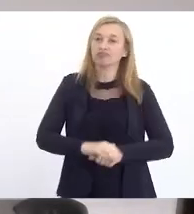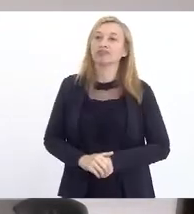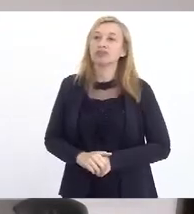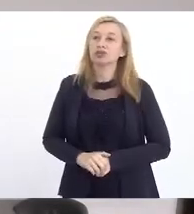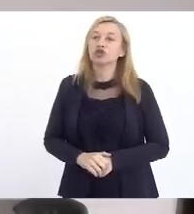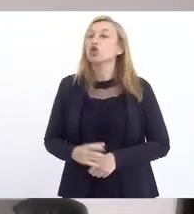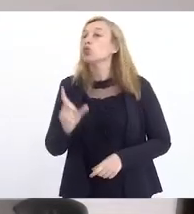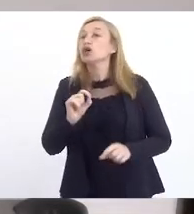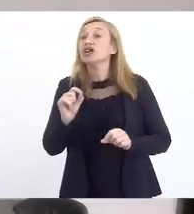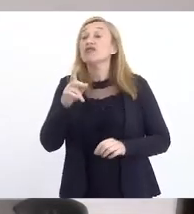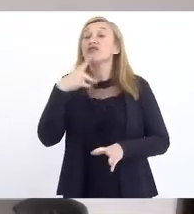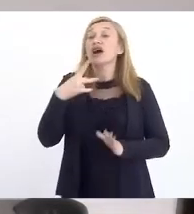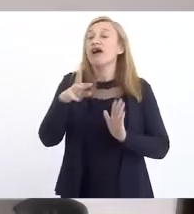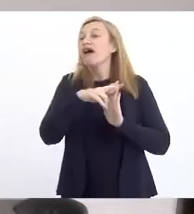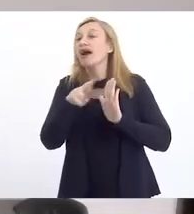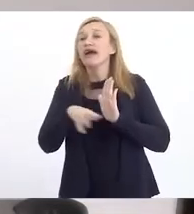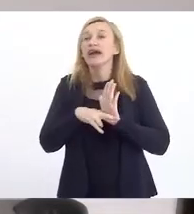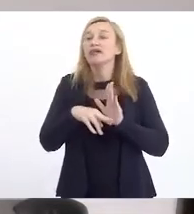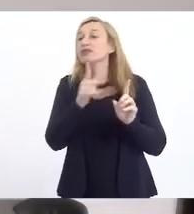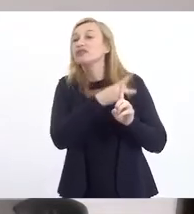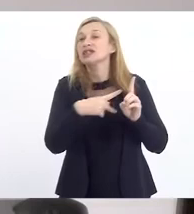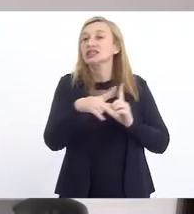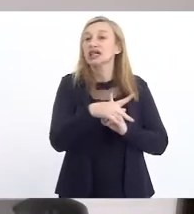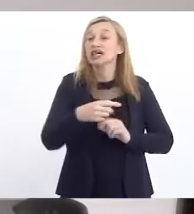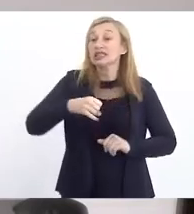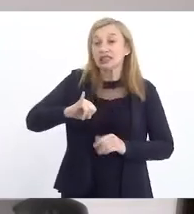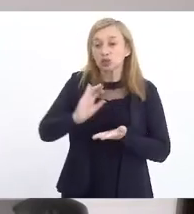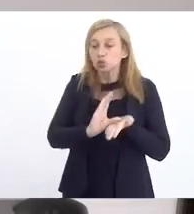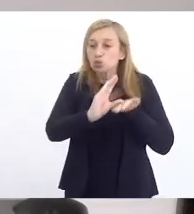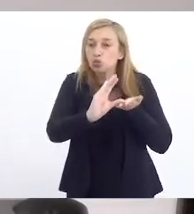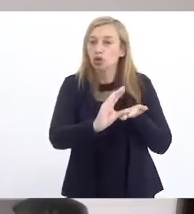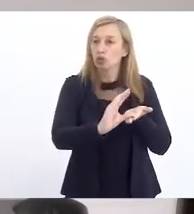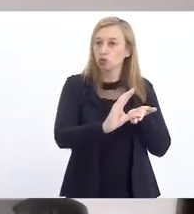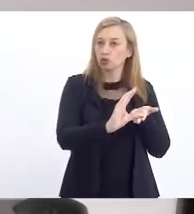o que que diz a regra previdenciária? Se os recursos